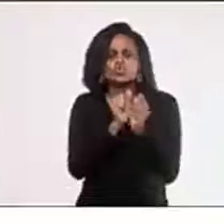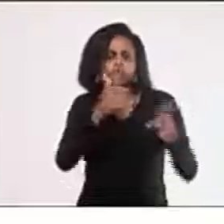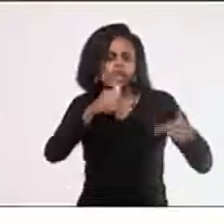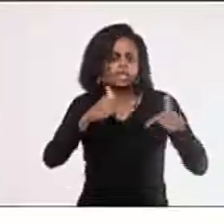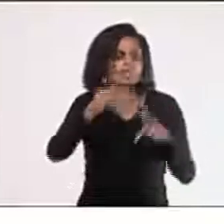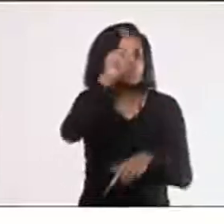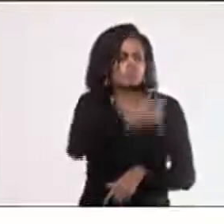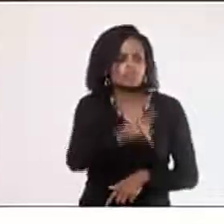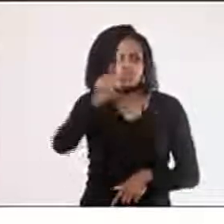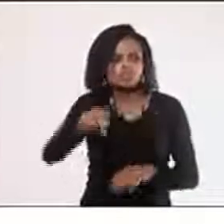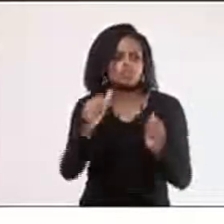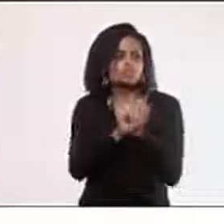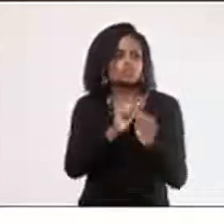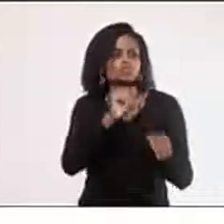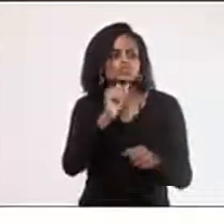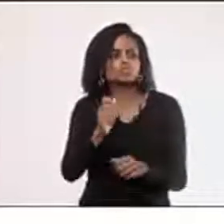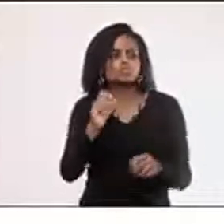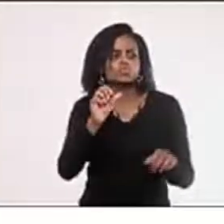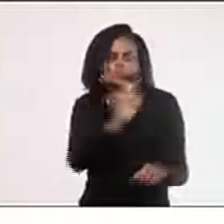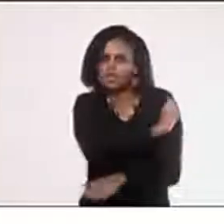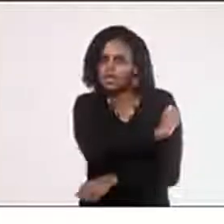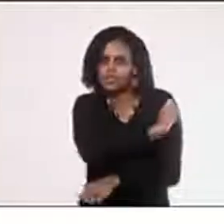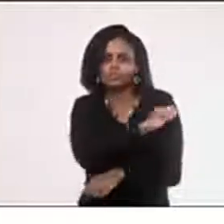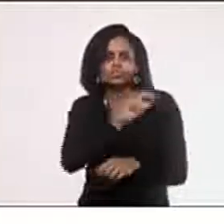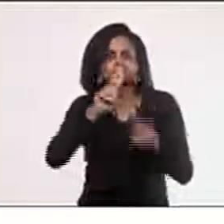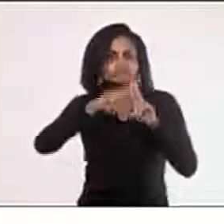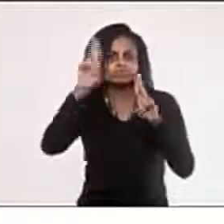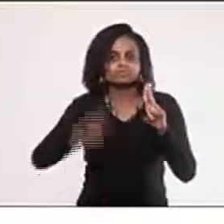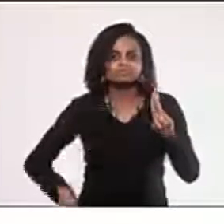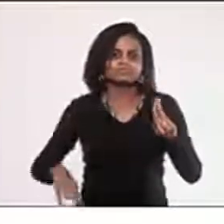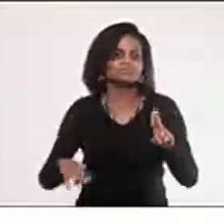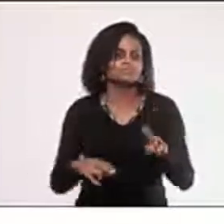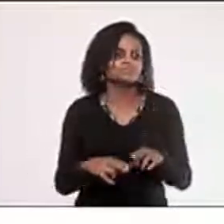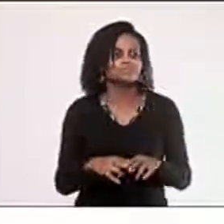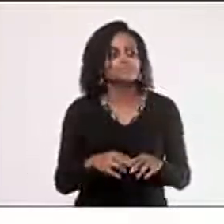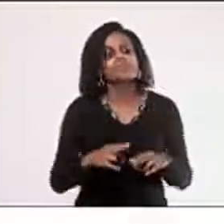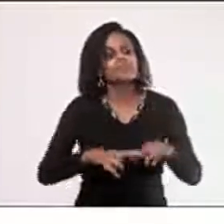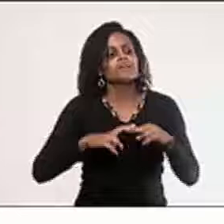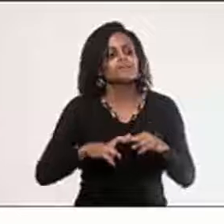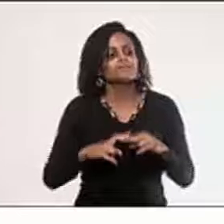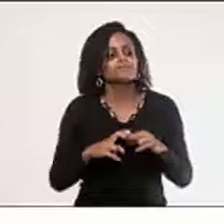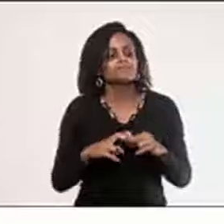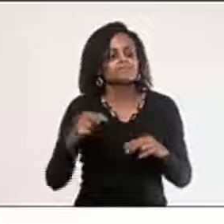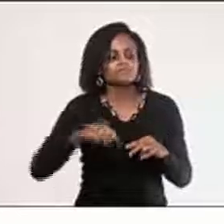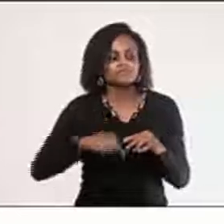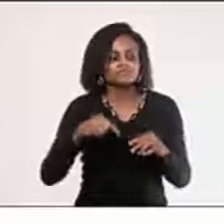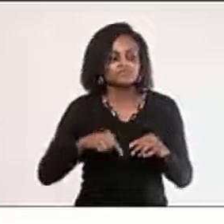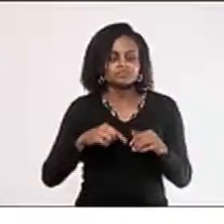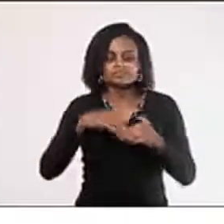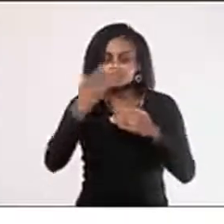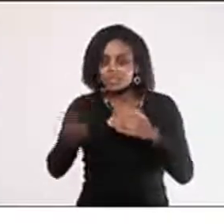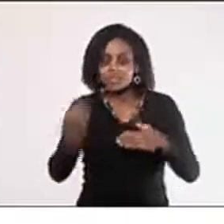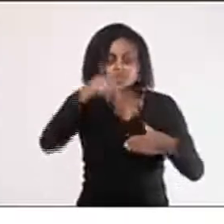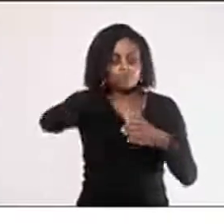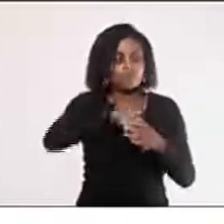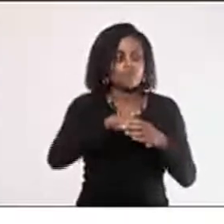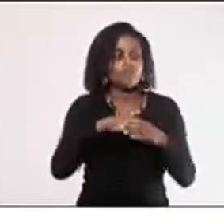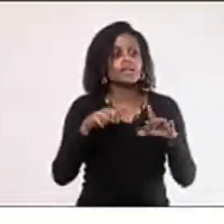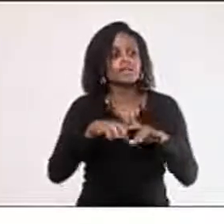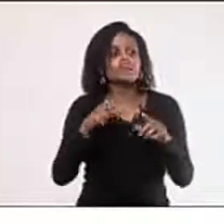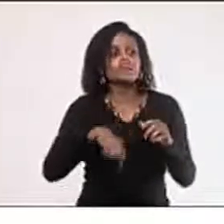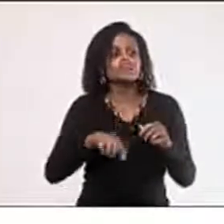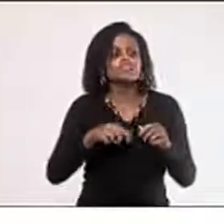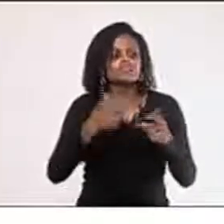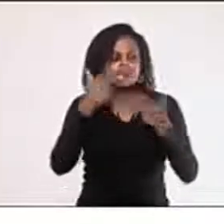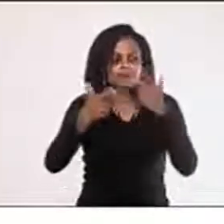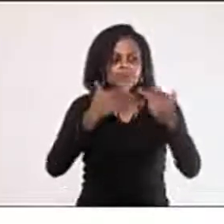professores e com os estudantes da UERJ. O UERJ resiste dentro e fora dessa casa. Estamos dando um show aqui